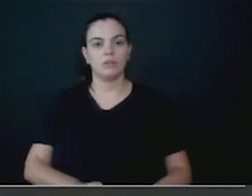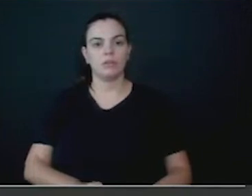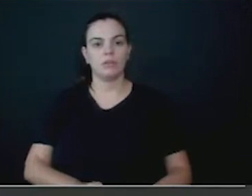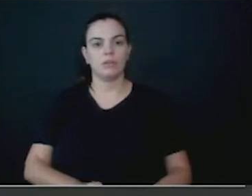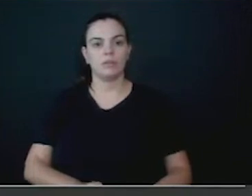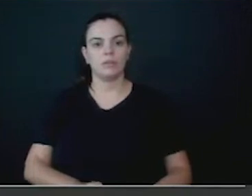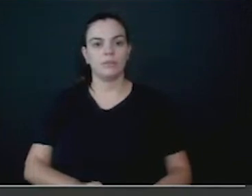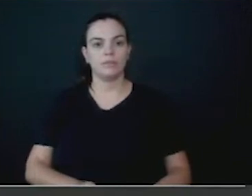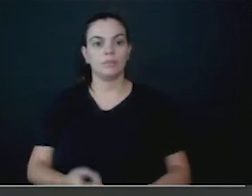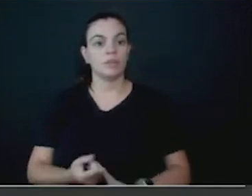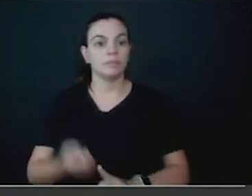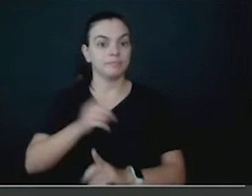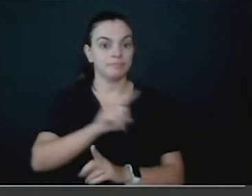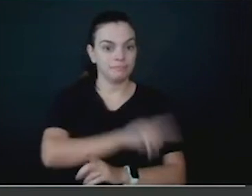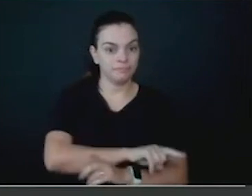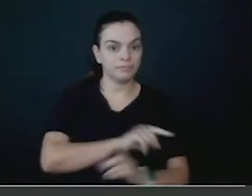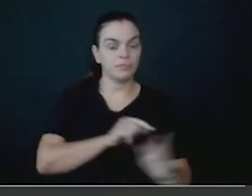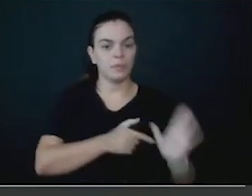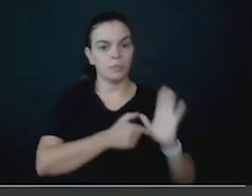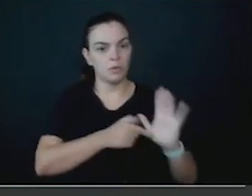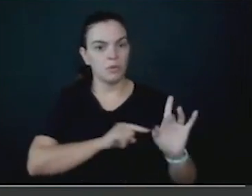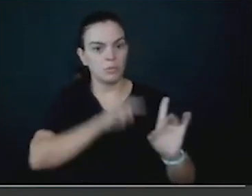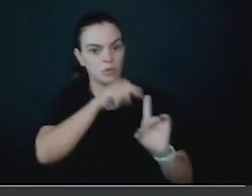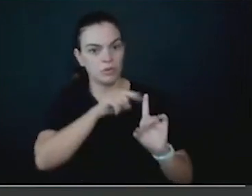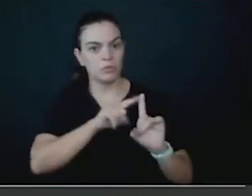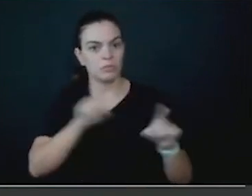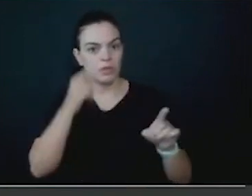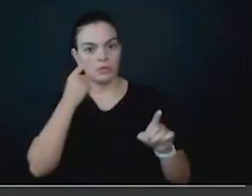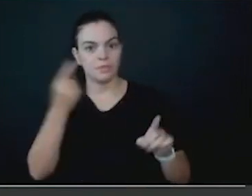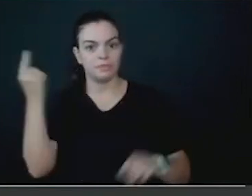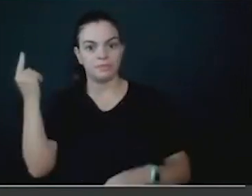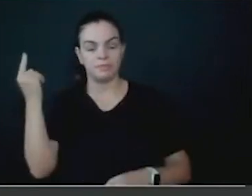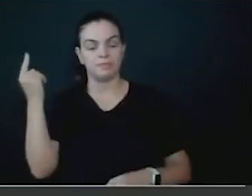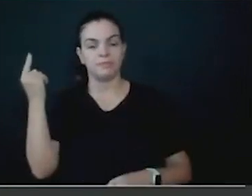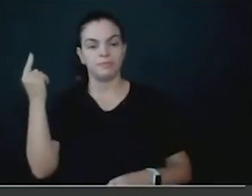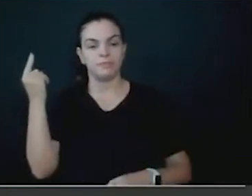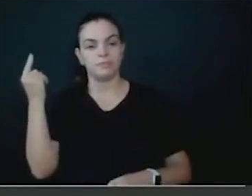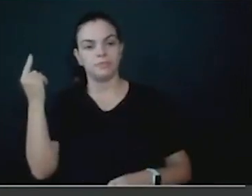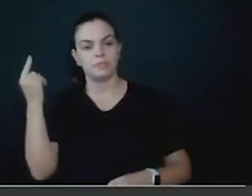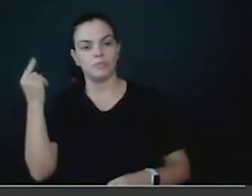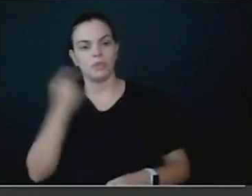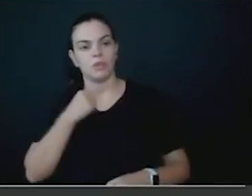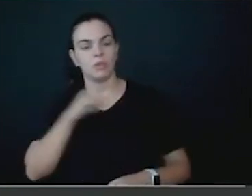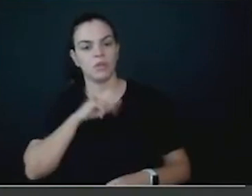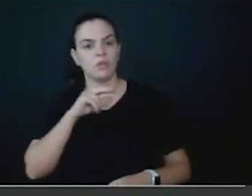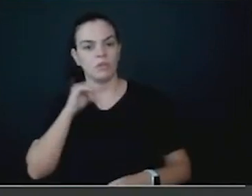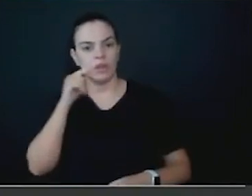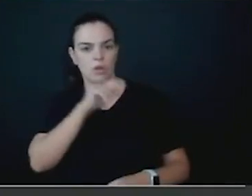adiante, mas a gente acredita que a tendência é a manutenção da meta aí. Então, a gente vai conseguir entrar dentro do que foi previsto.